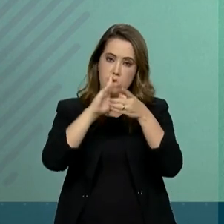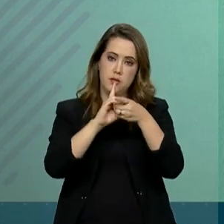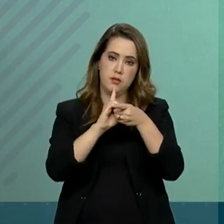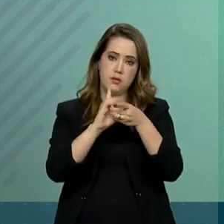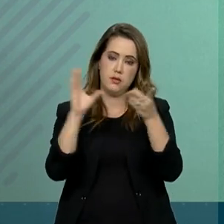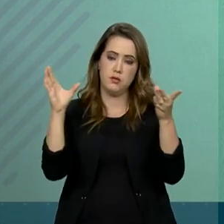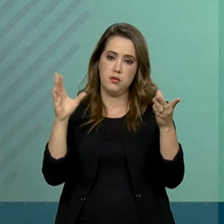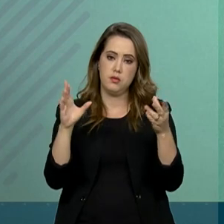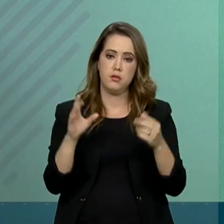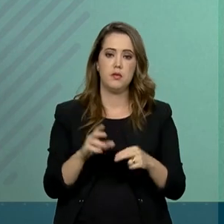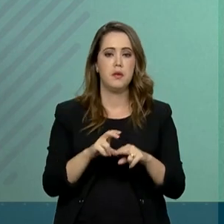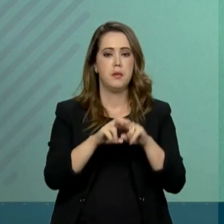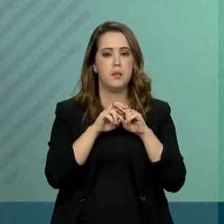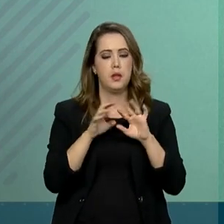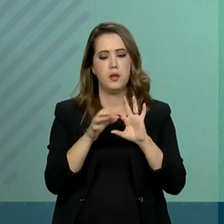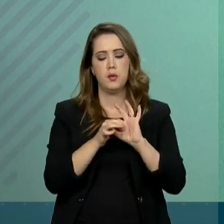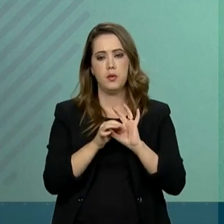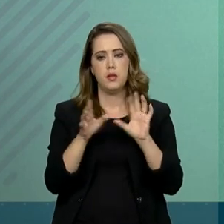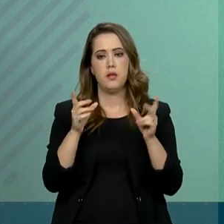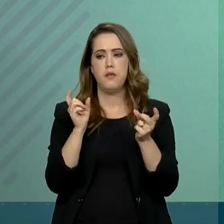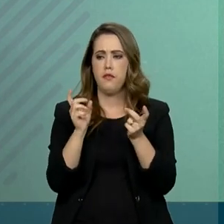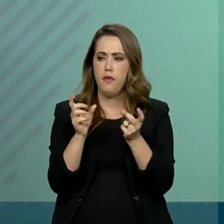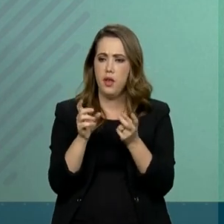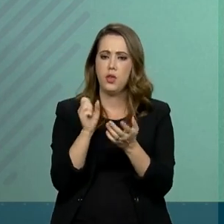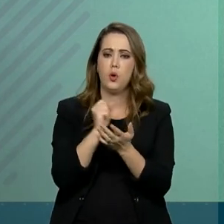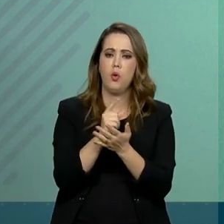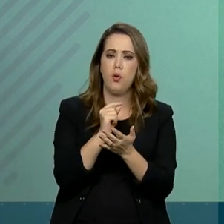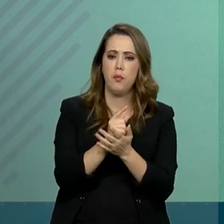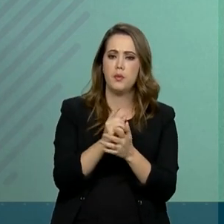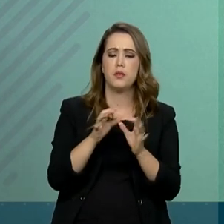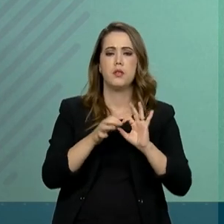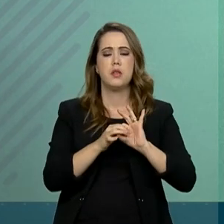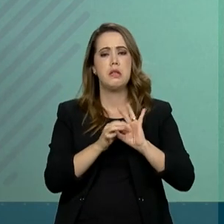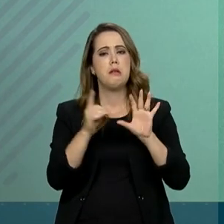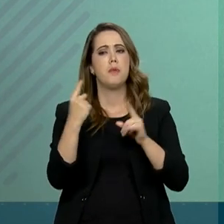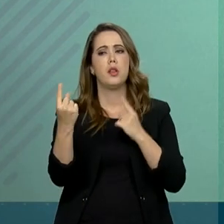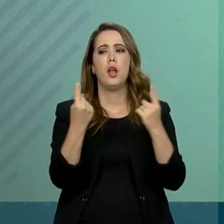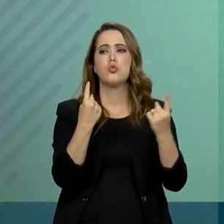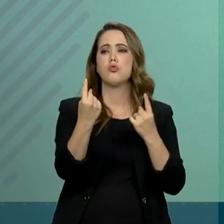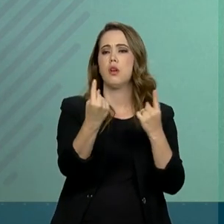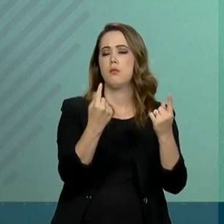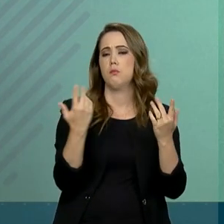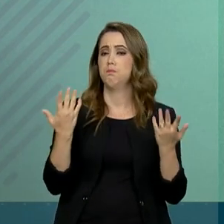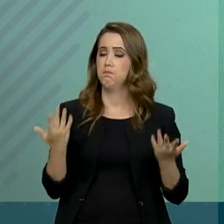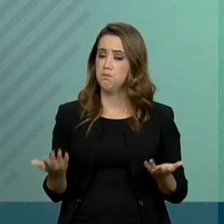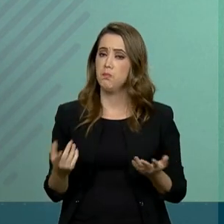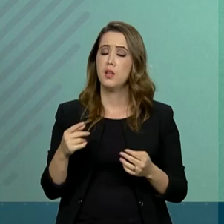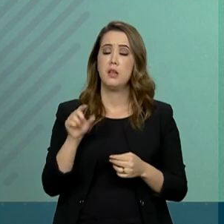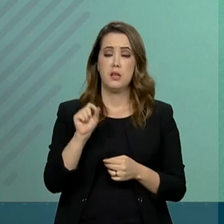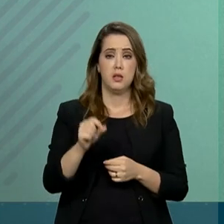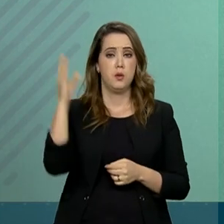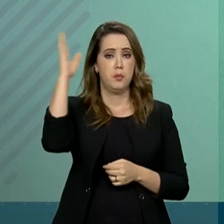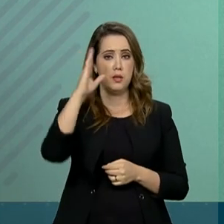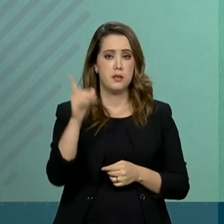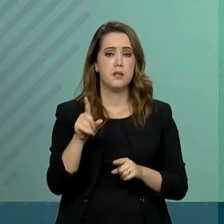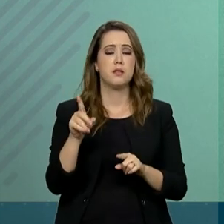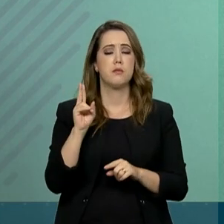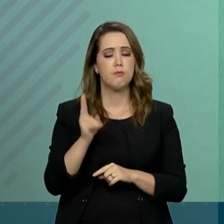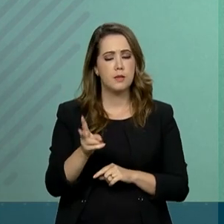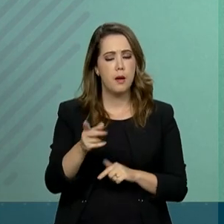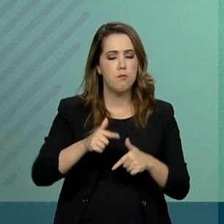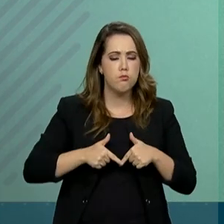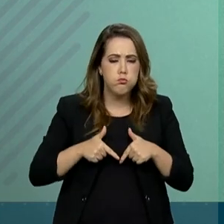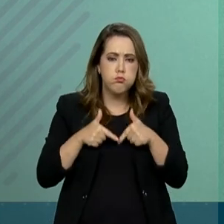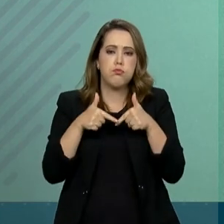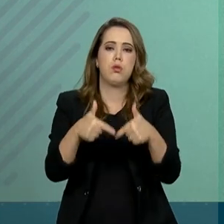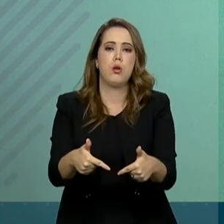pelo valor do livre mercado e das liberdades individuais que o brasil tanto lutou para